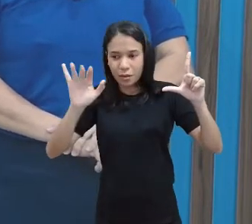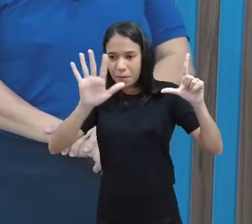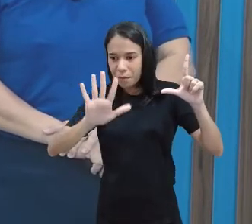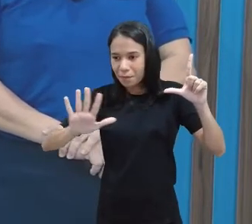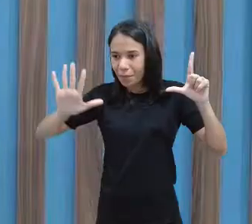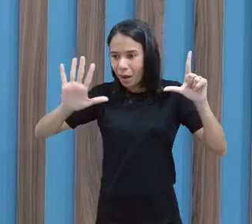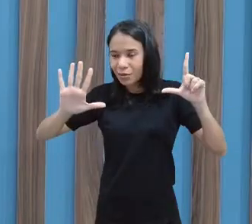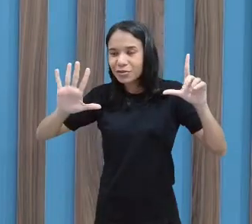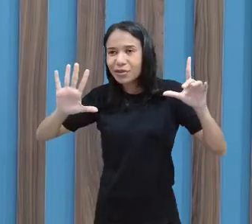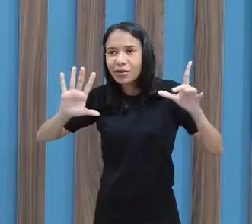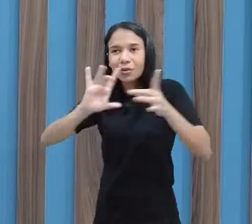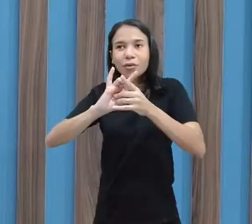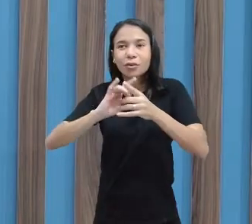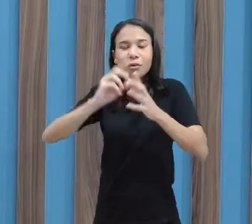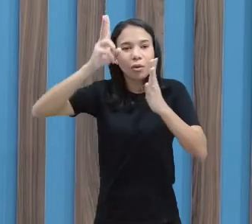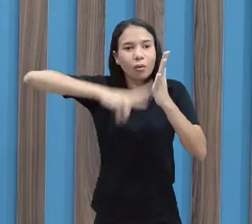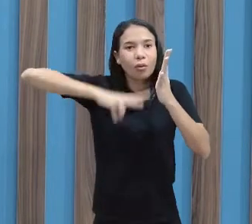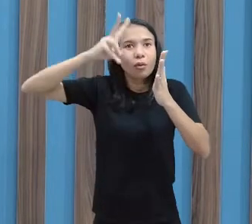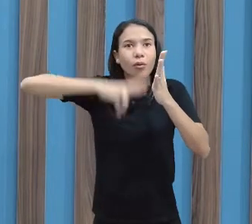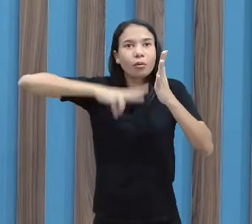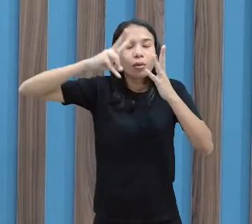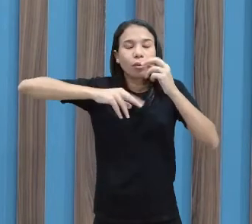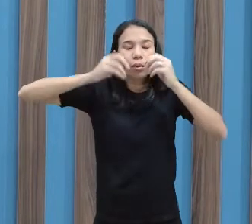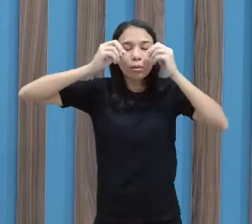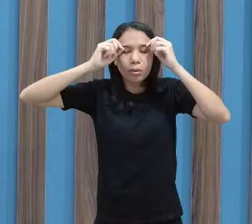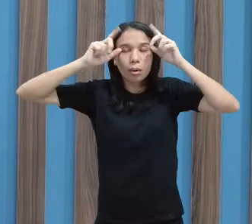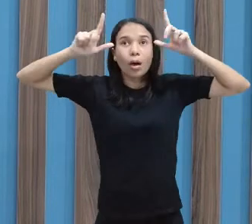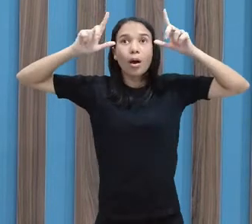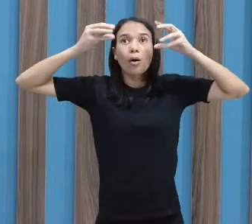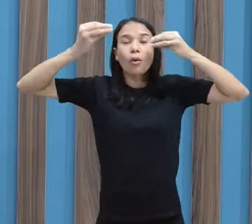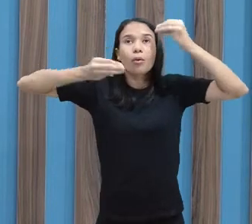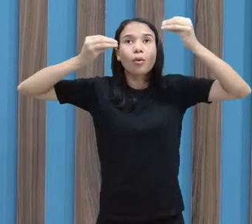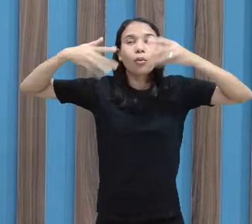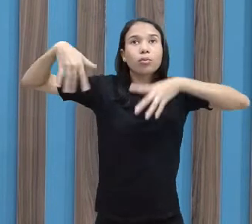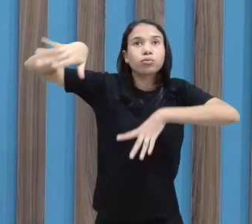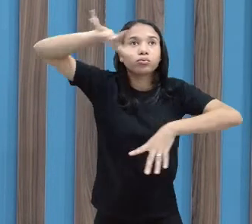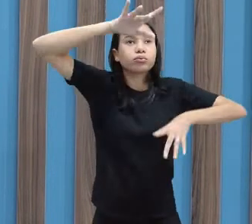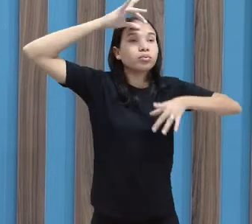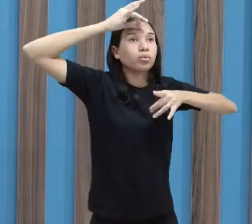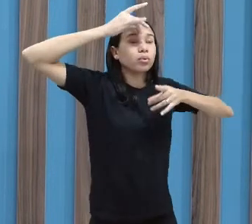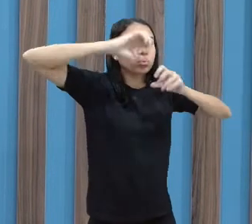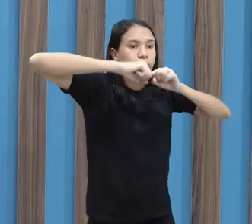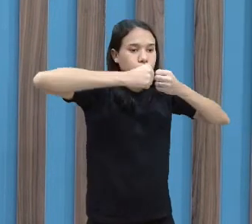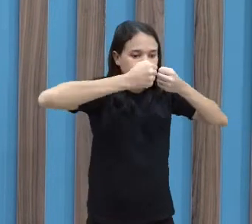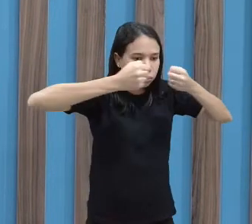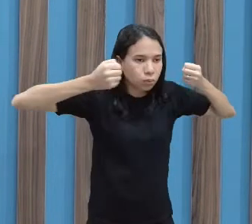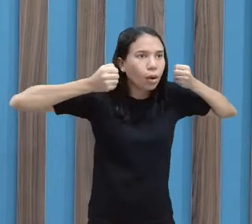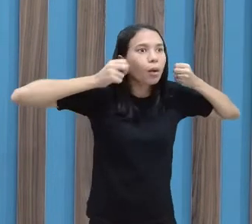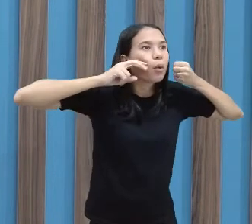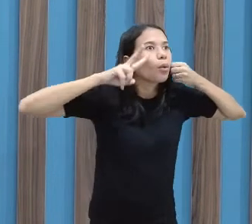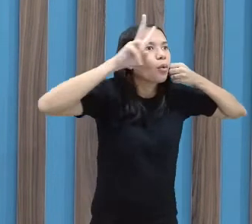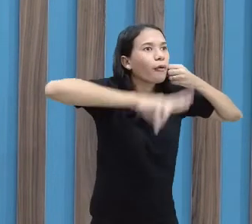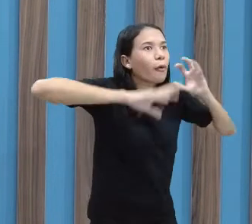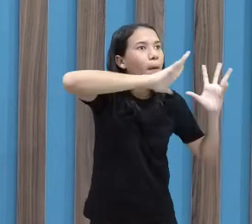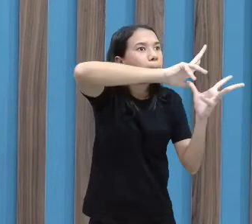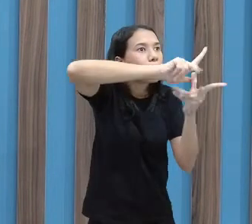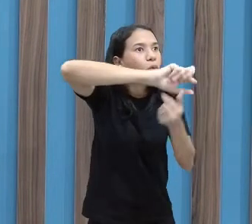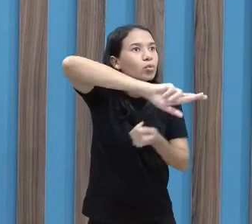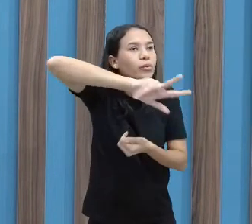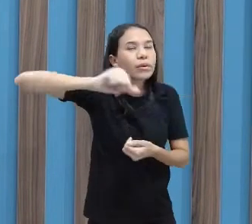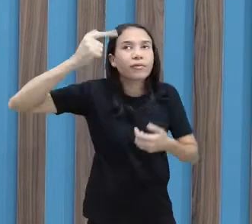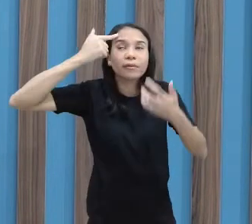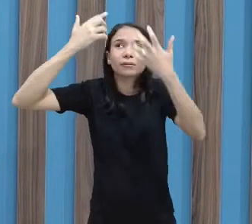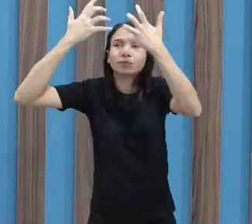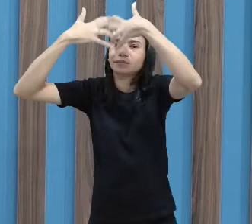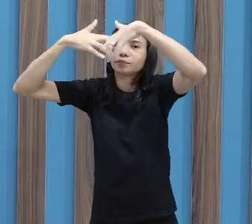e desperta na gente esse conhecimento, essa necessidade de refletir um